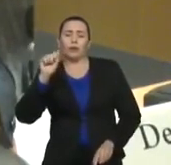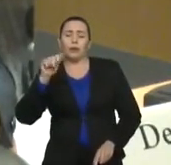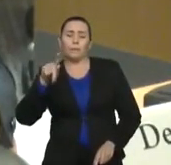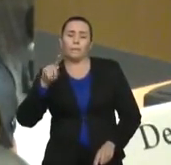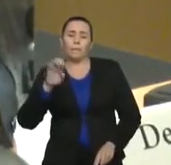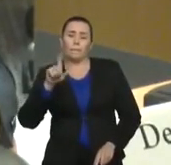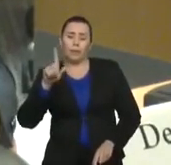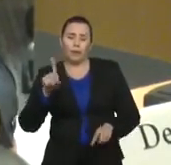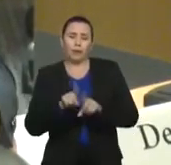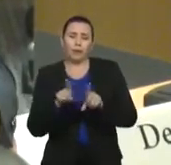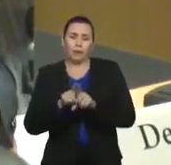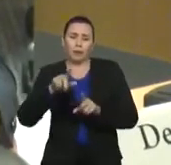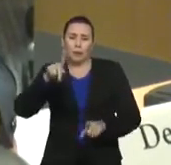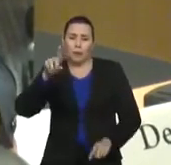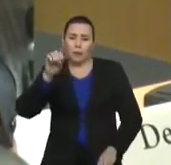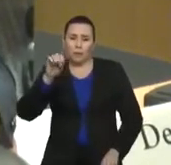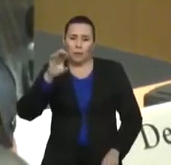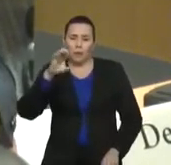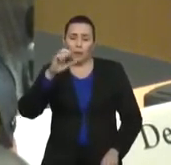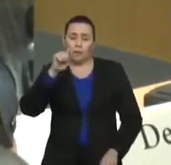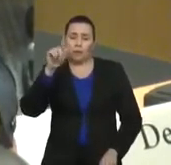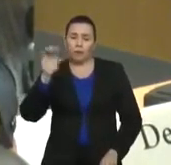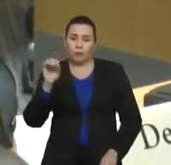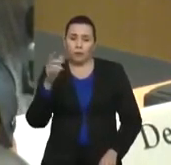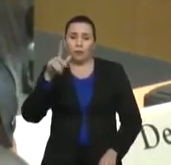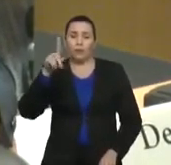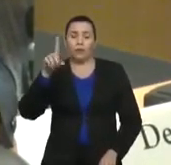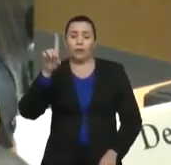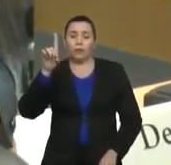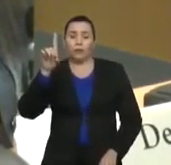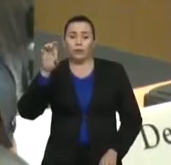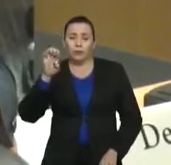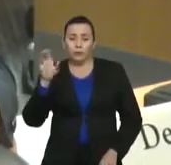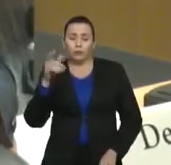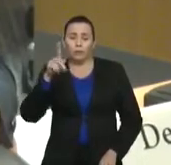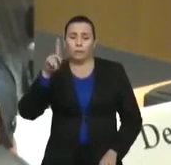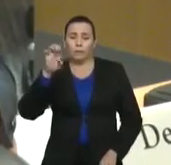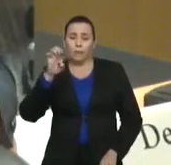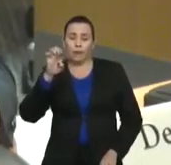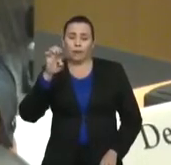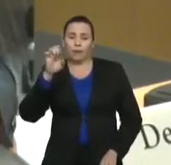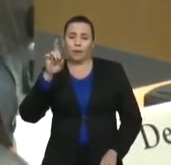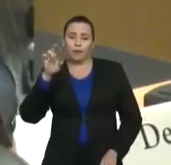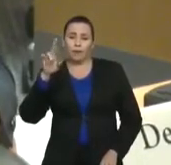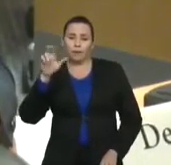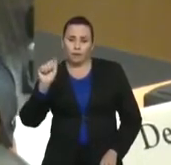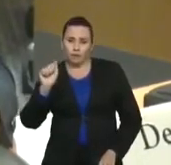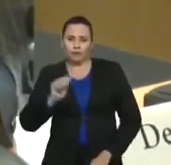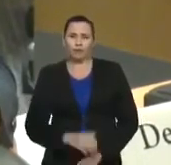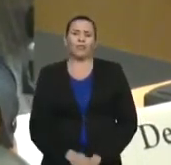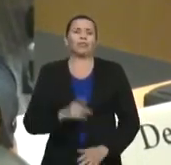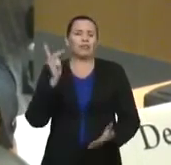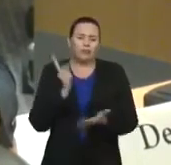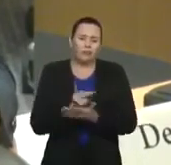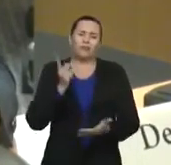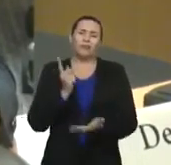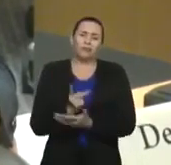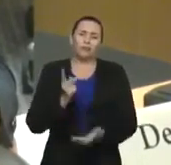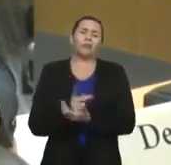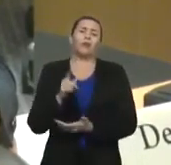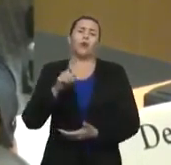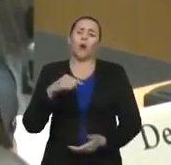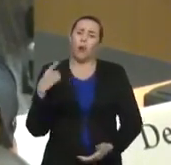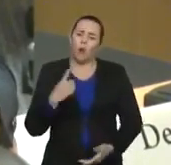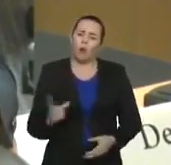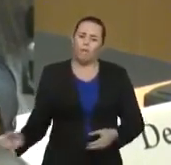ter essa preocupação desse acesso estar sendo feito ano após ano. Então, eu acho que a